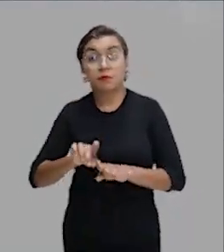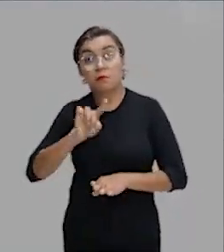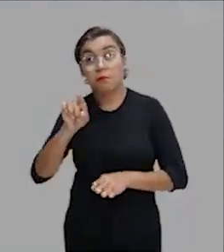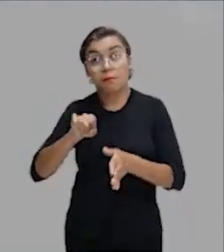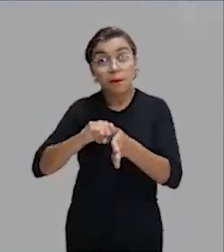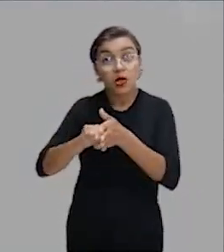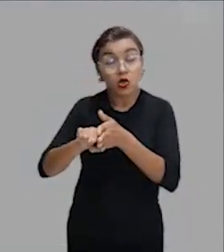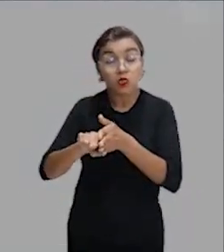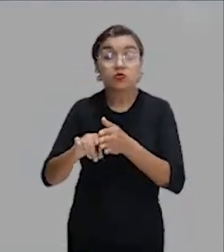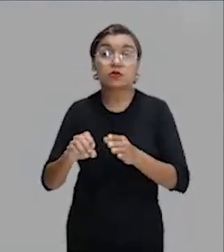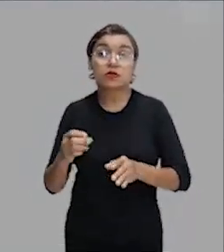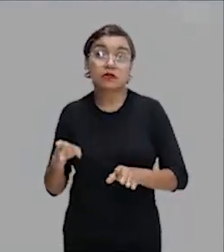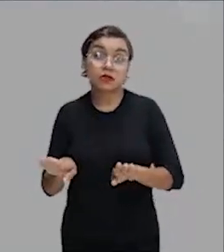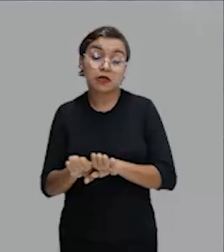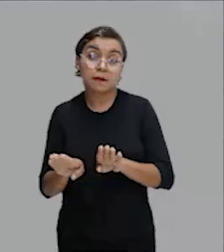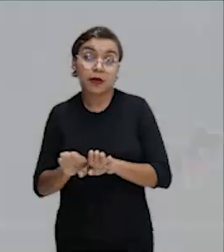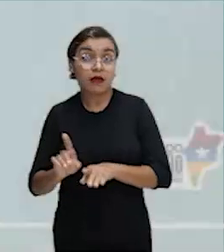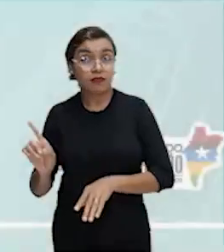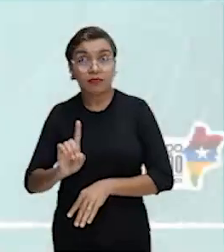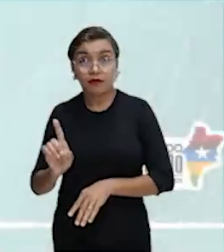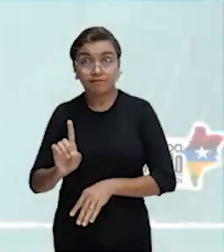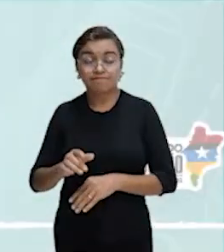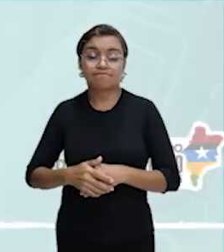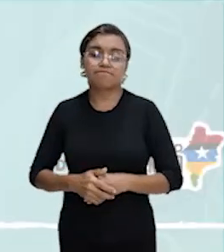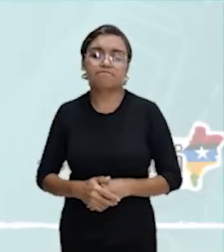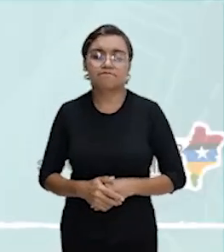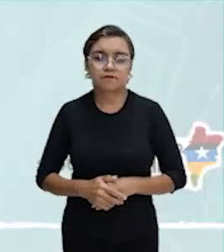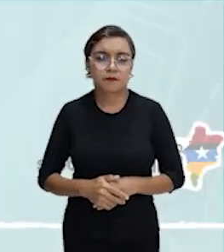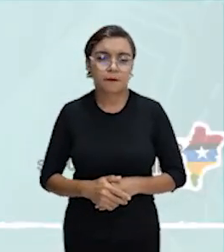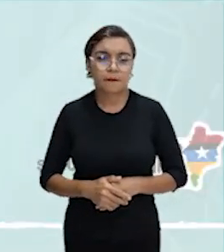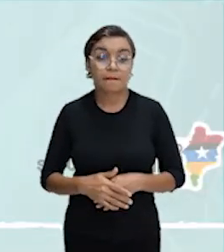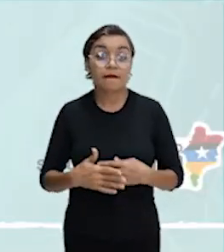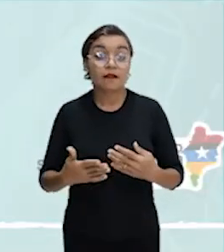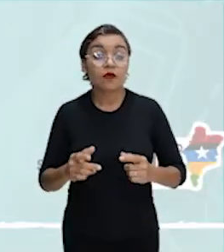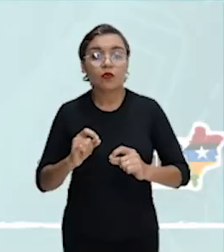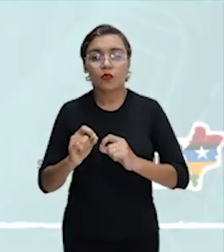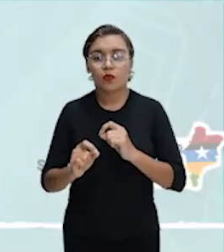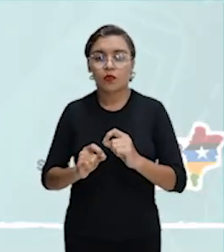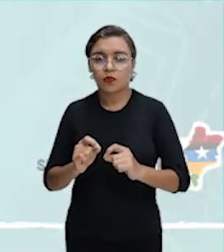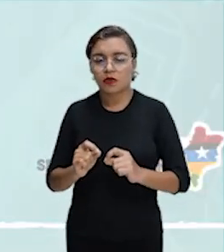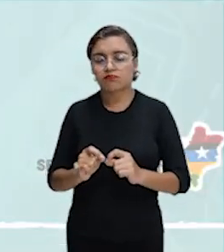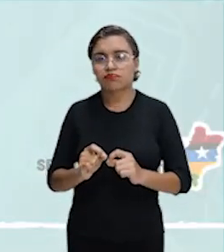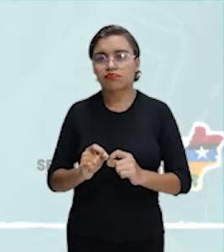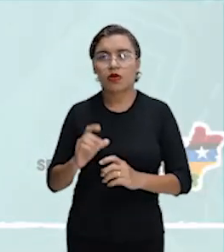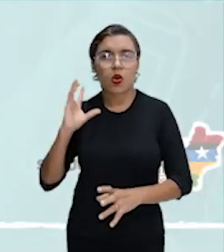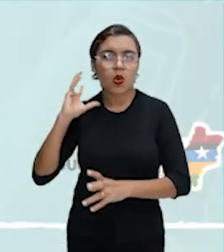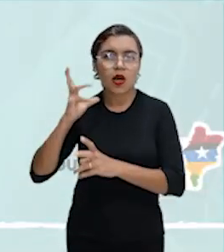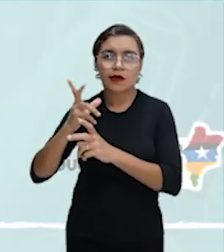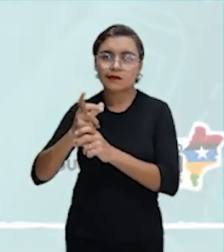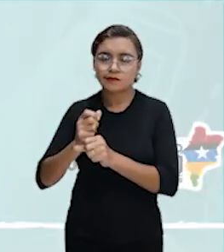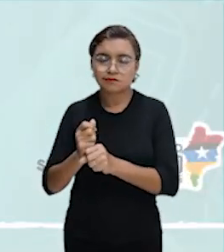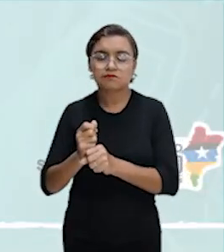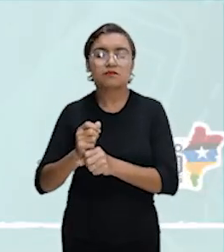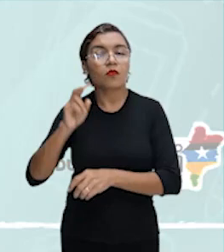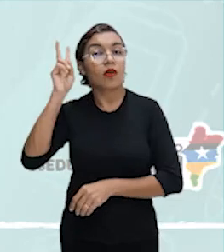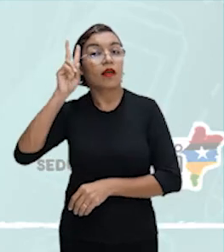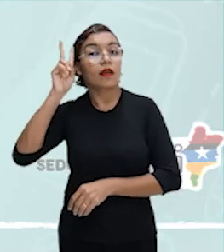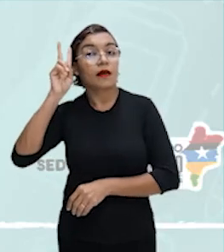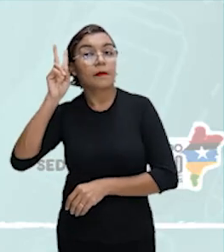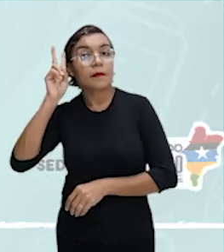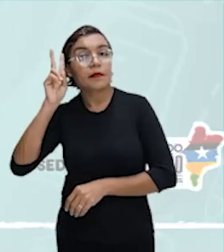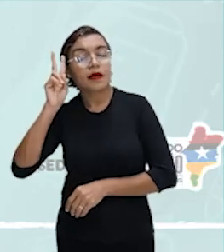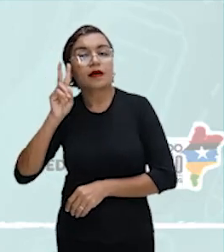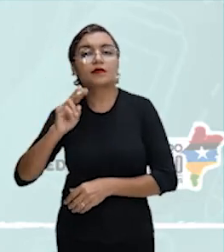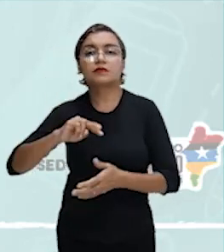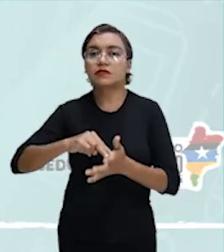negativa. Então, vamos lá. O nosso roteiro hoje. Present Perfect Tense. Vamos fazer um resumo, relembrar um pouco do que é